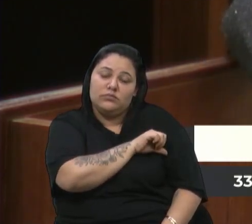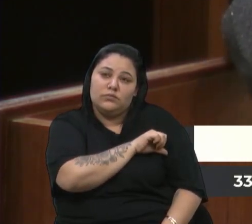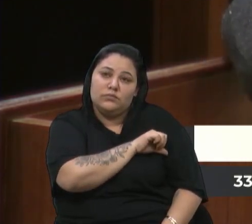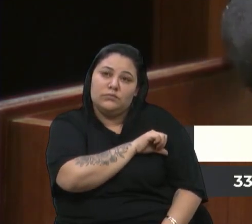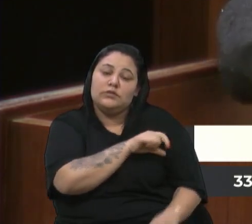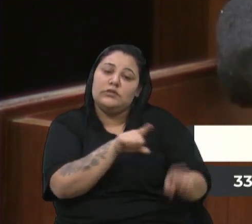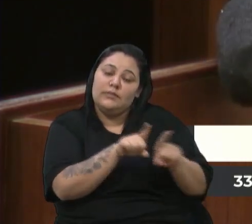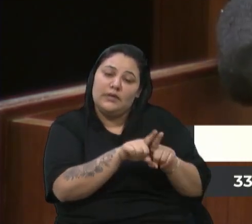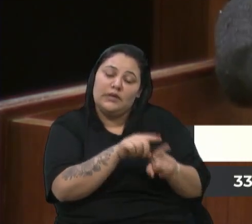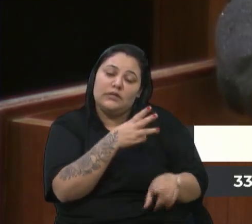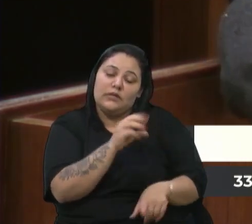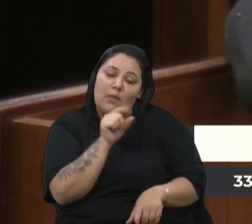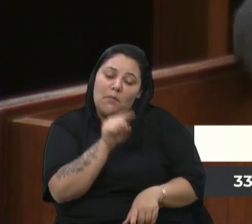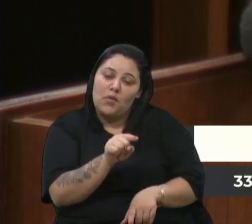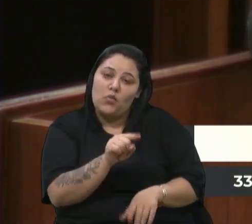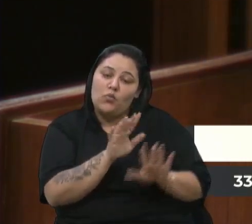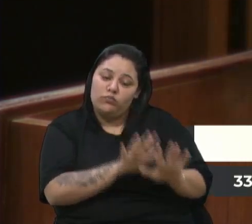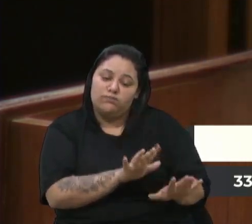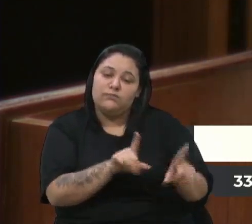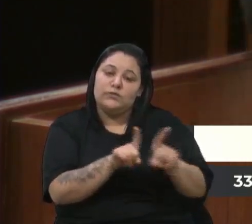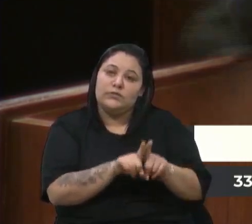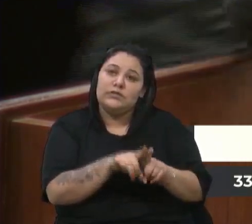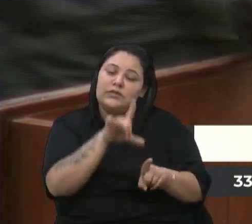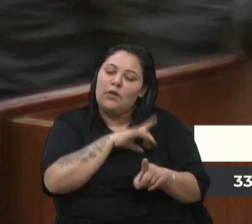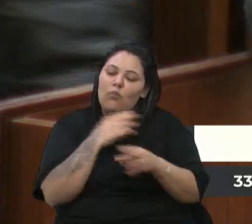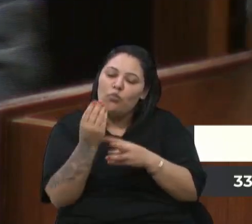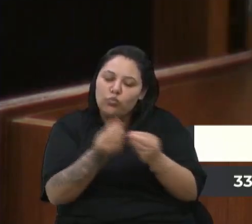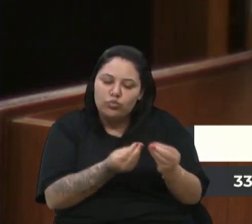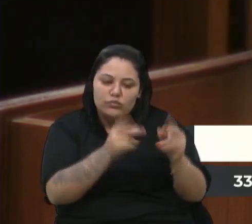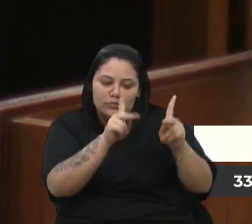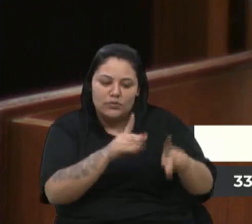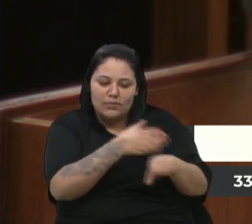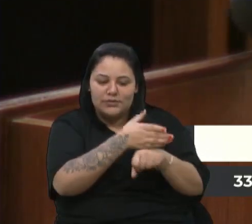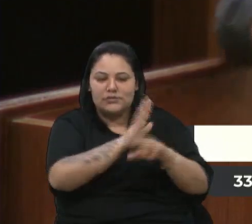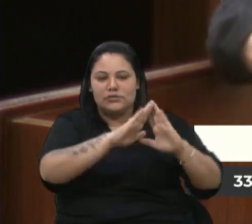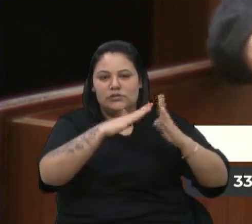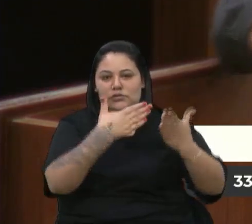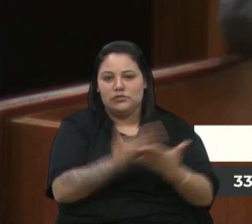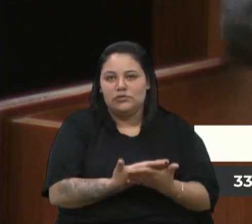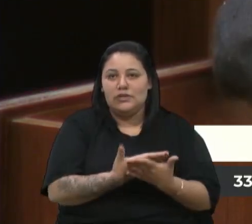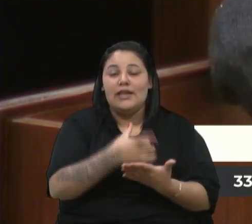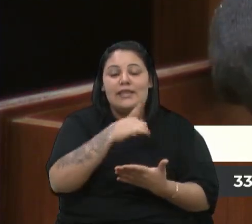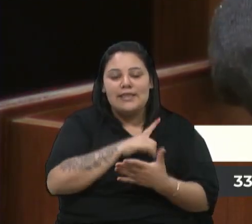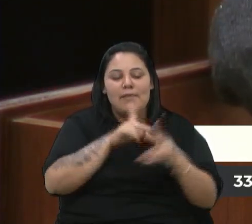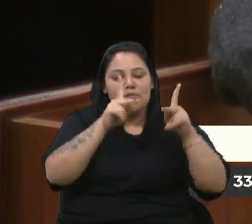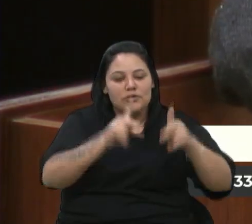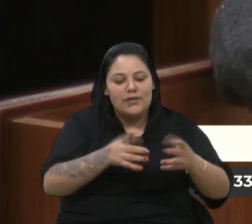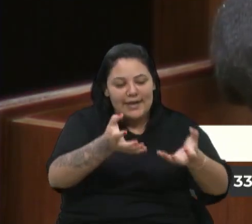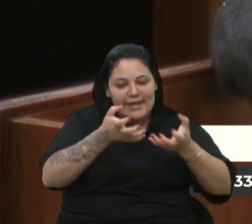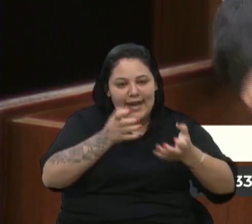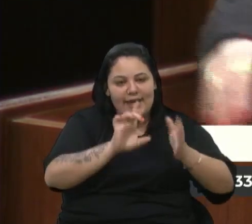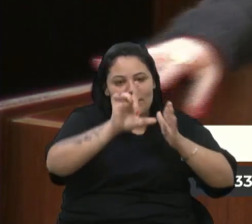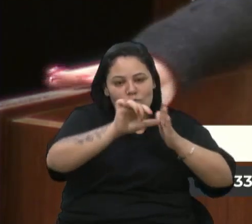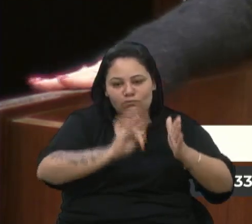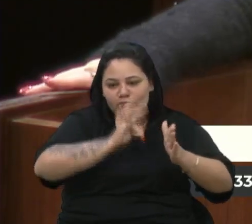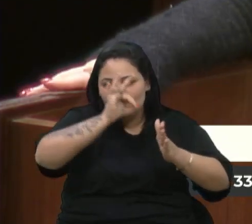público grande, um mercado de pessoas para irem para as